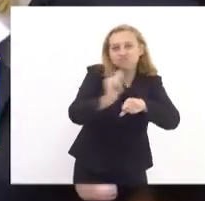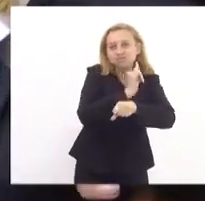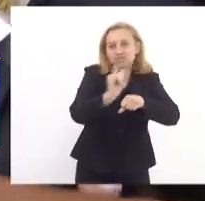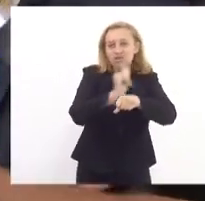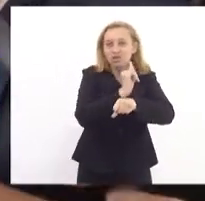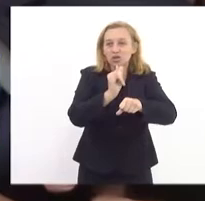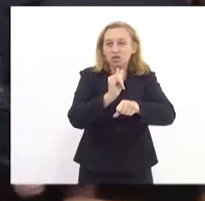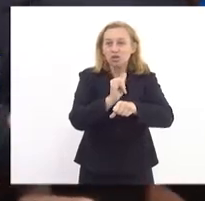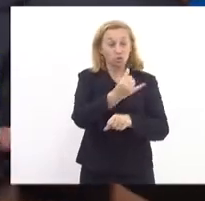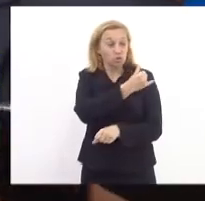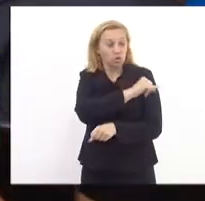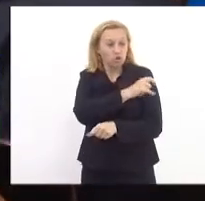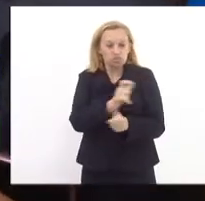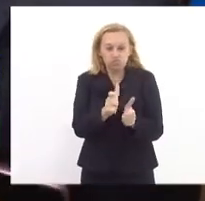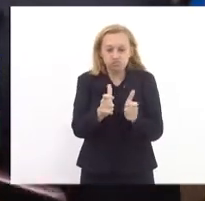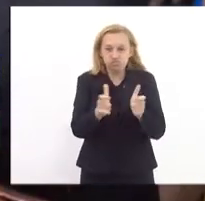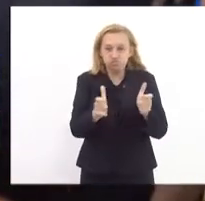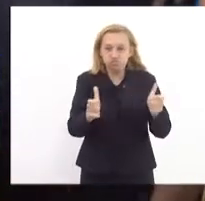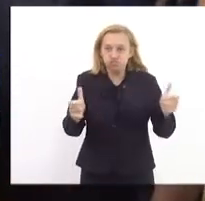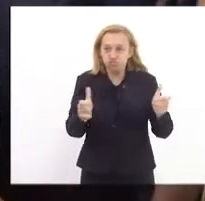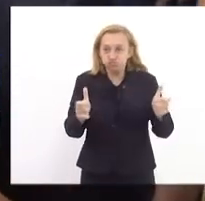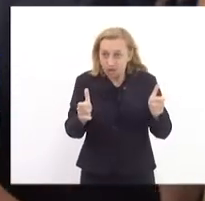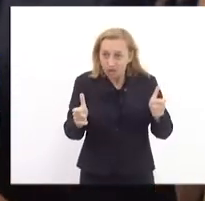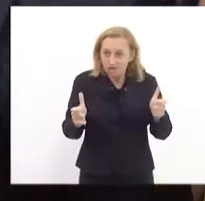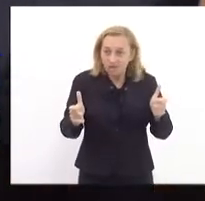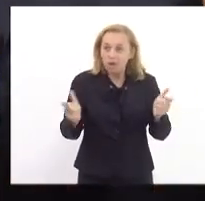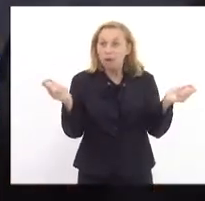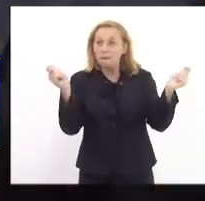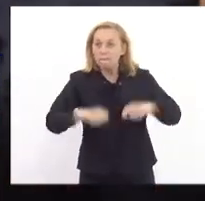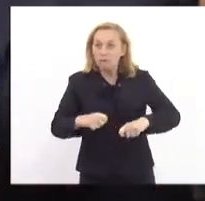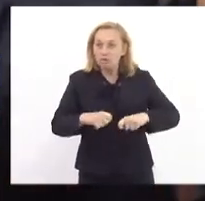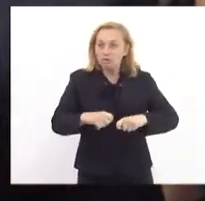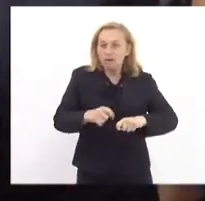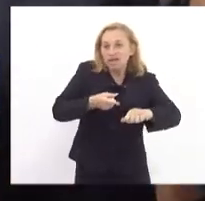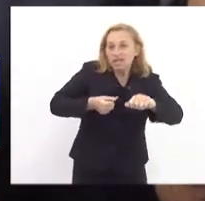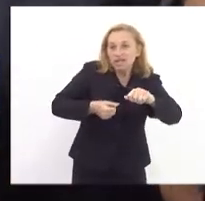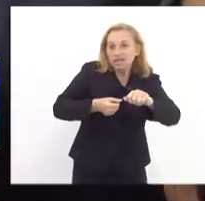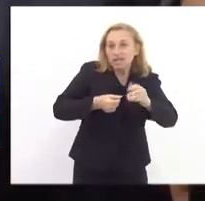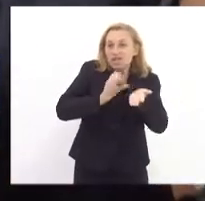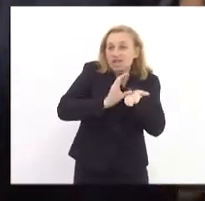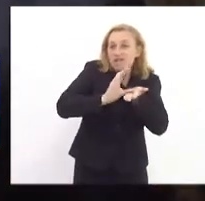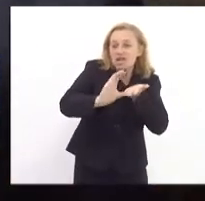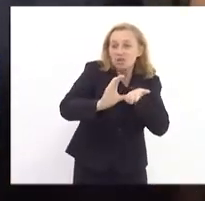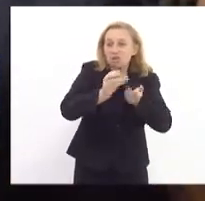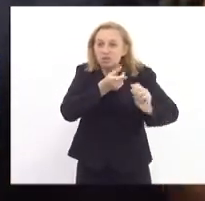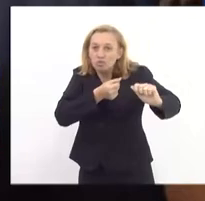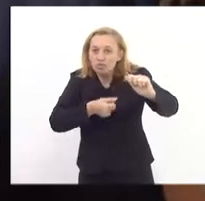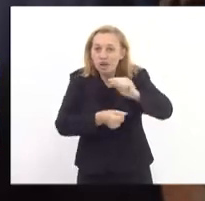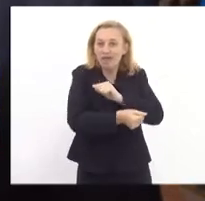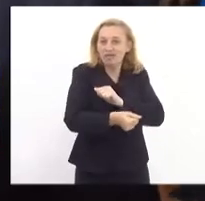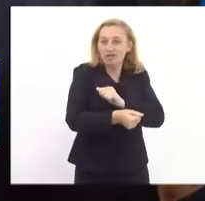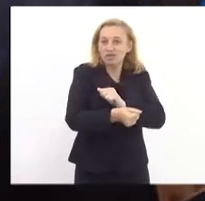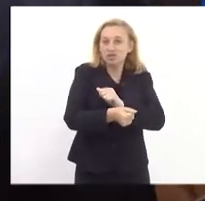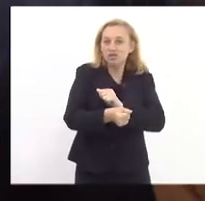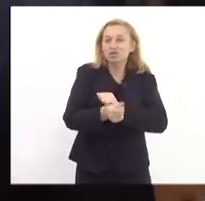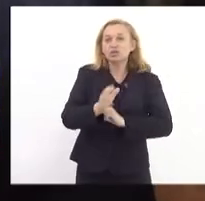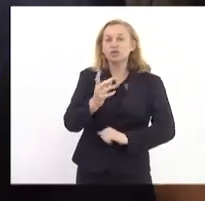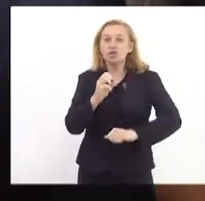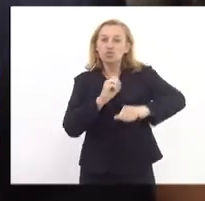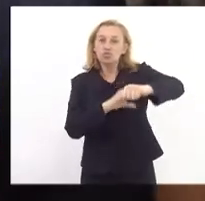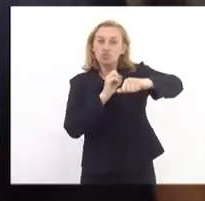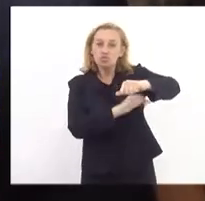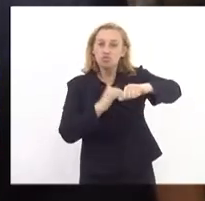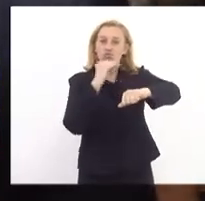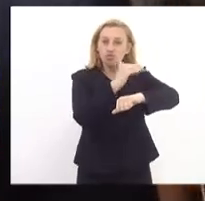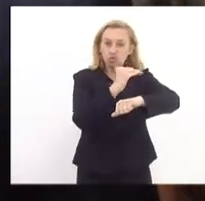o Rio cresce, quando o Rio passa a ter possibilidade de recurso para investimento, como é o caso do fundo,